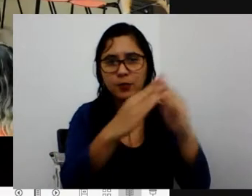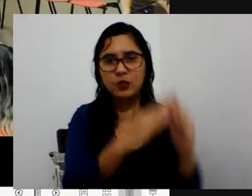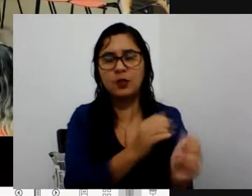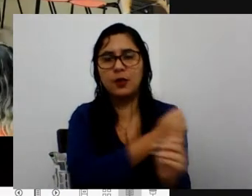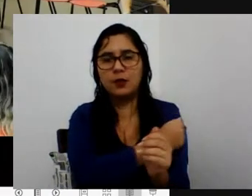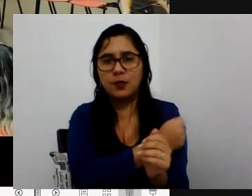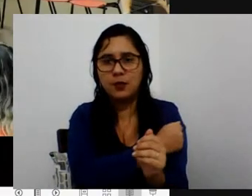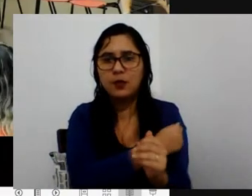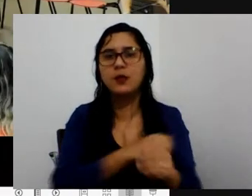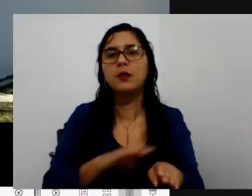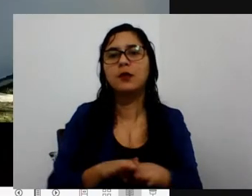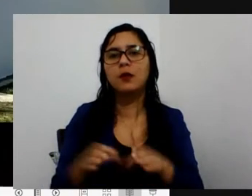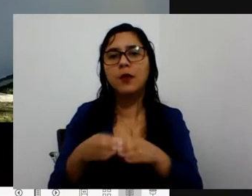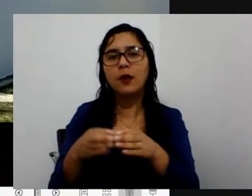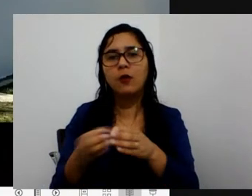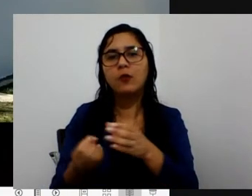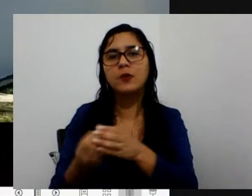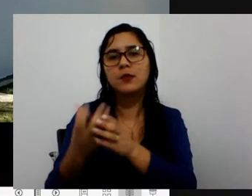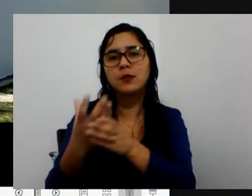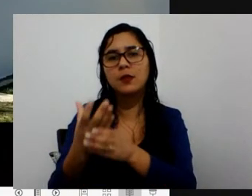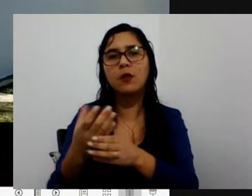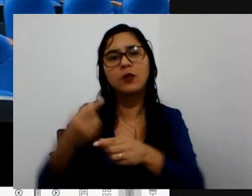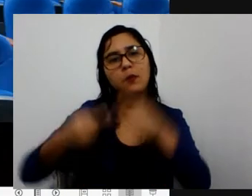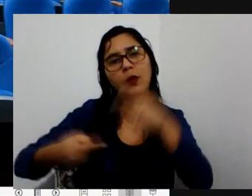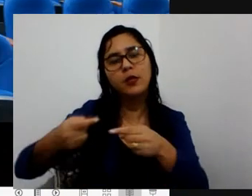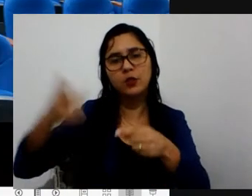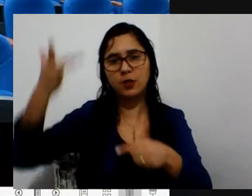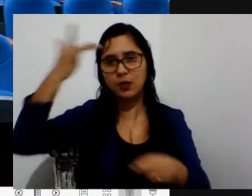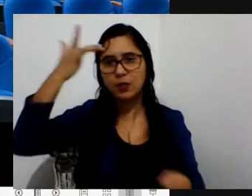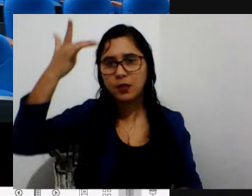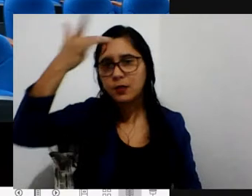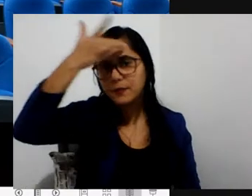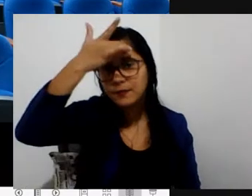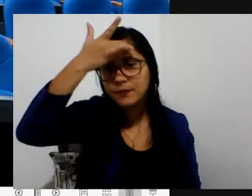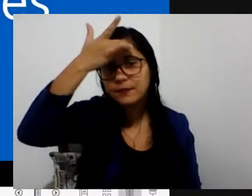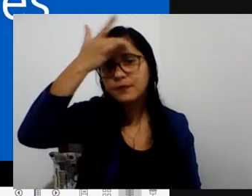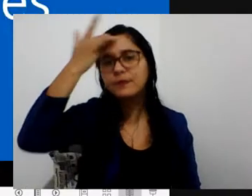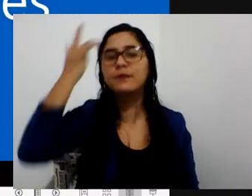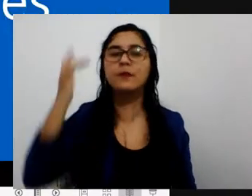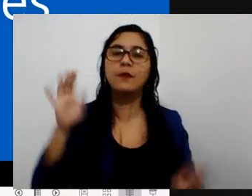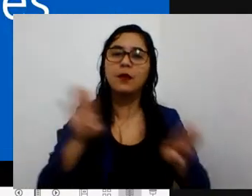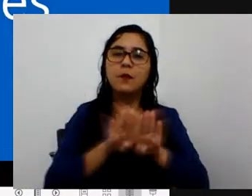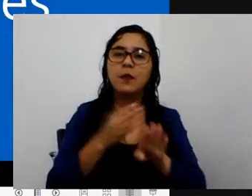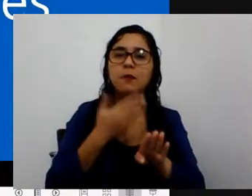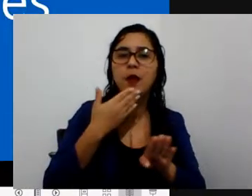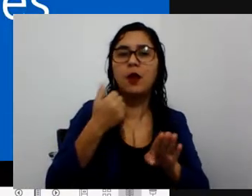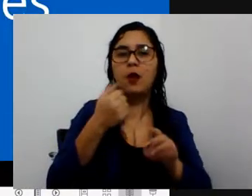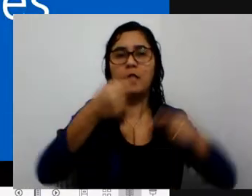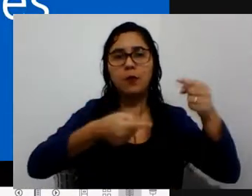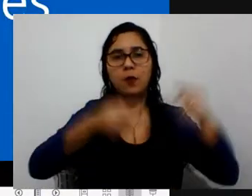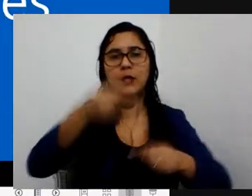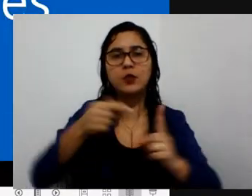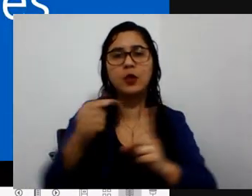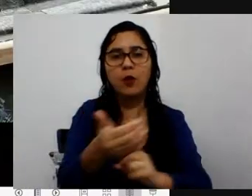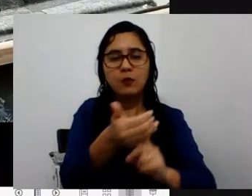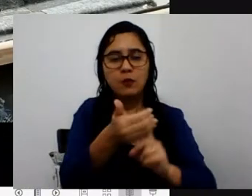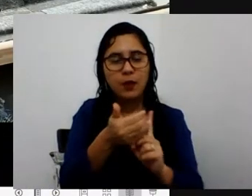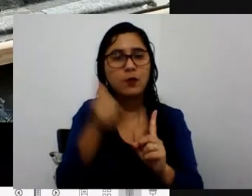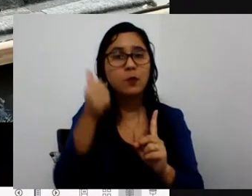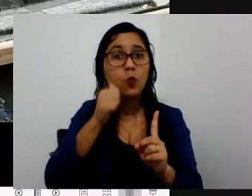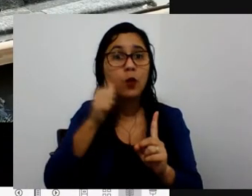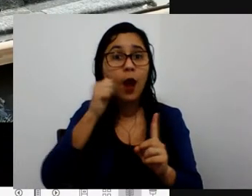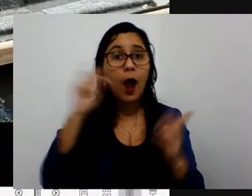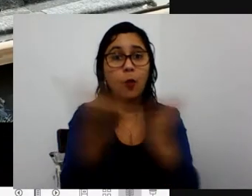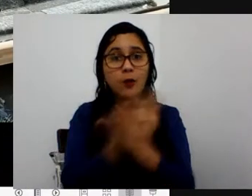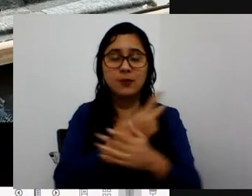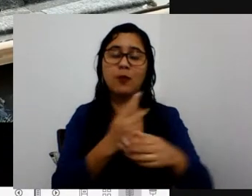para estudos e políticas de saúde mental, aprimoramento das políticas de acolhimento à mulher vítima de